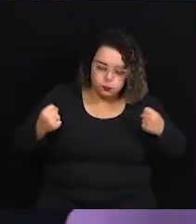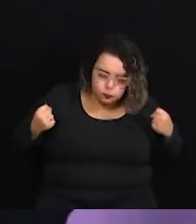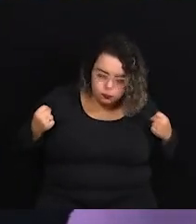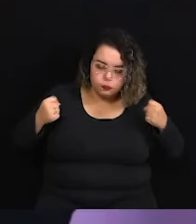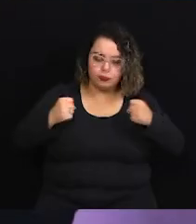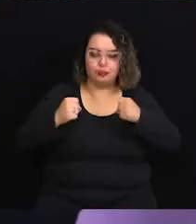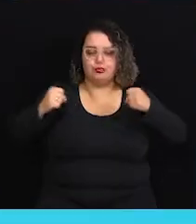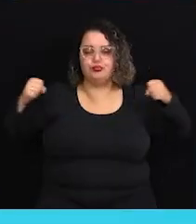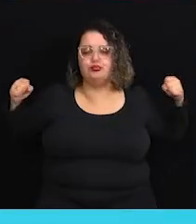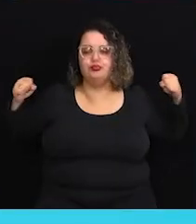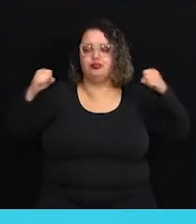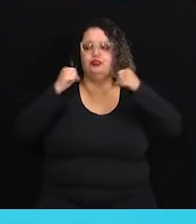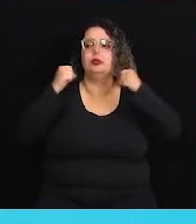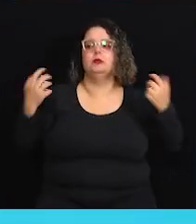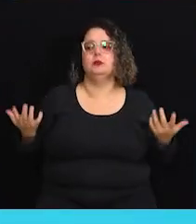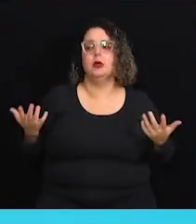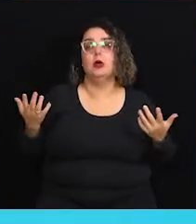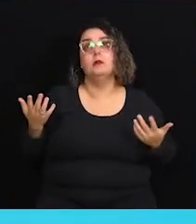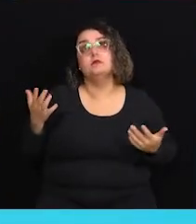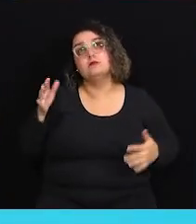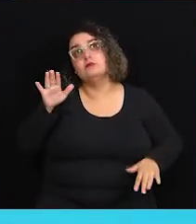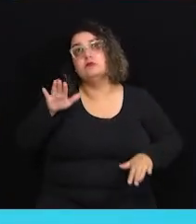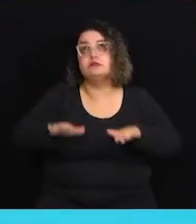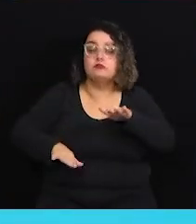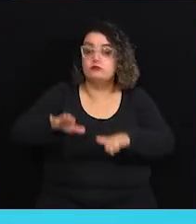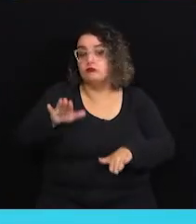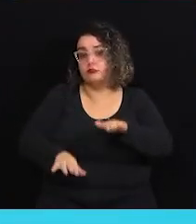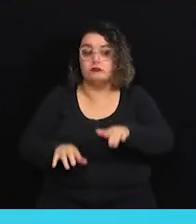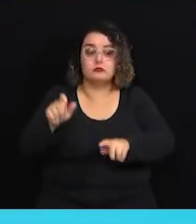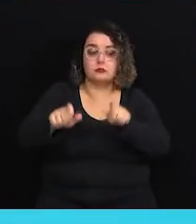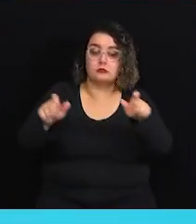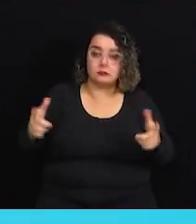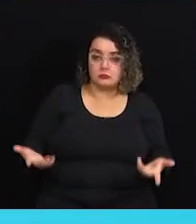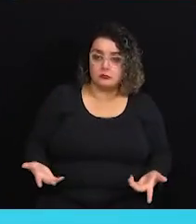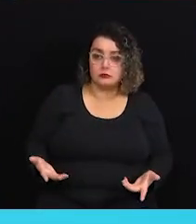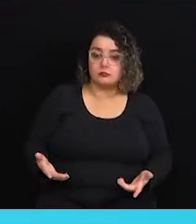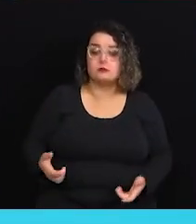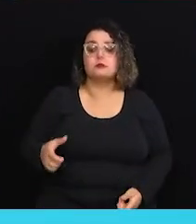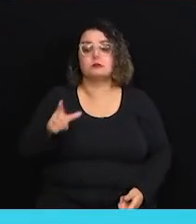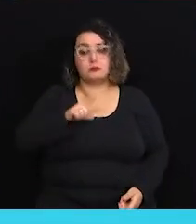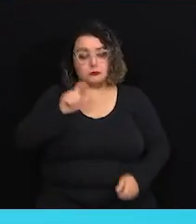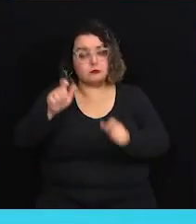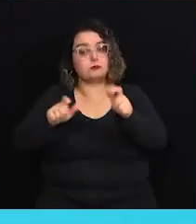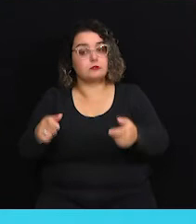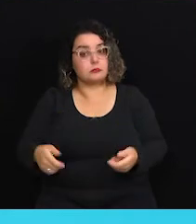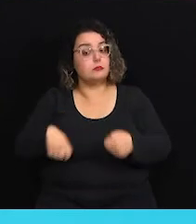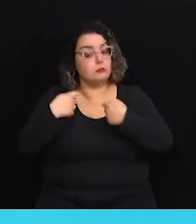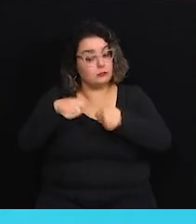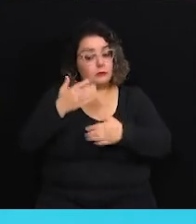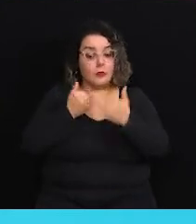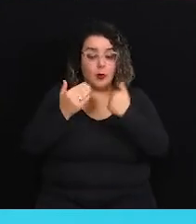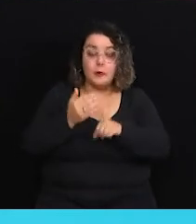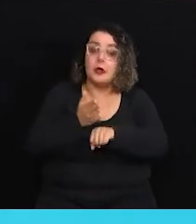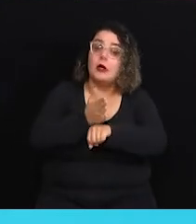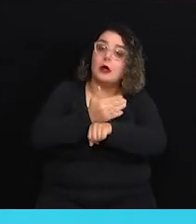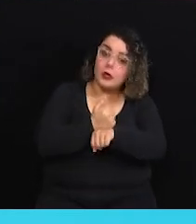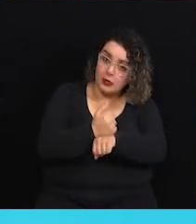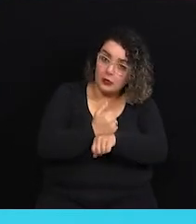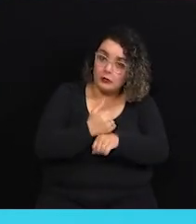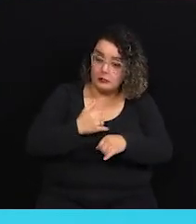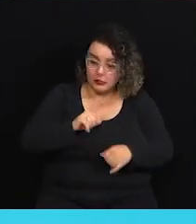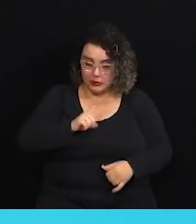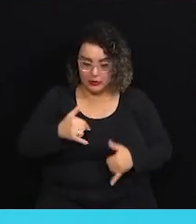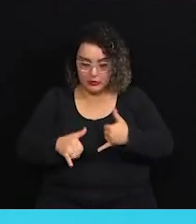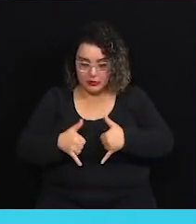por exemplo? Então, isso depende muito de pessoa para pessoa. Tem pessoas que necessitam comer alguma coisinha antes para